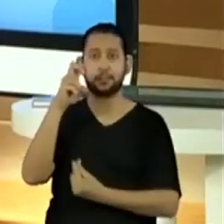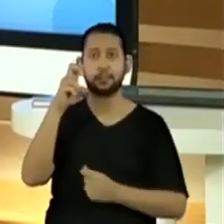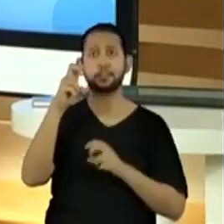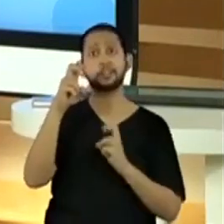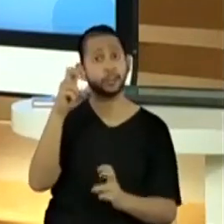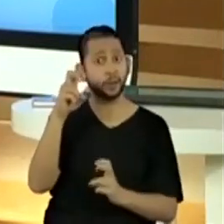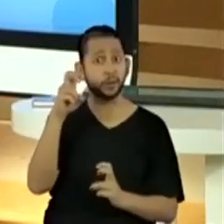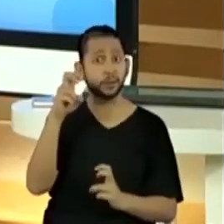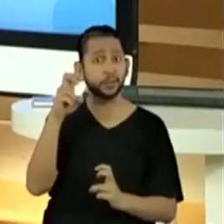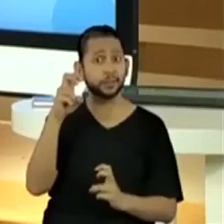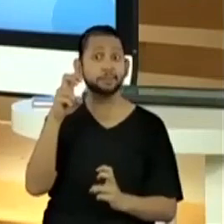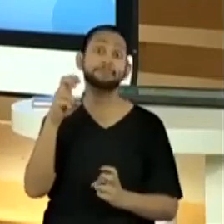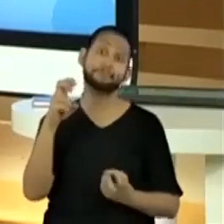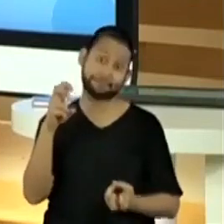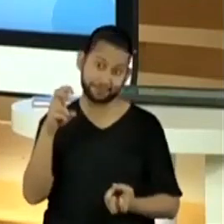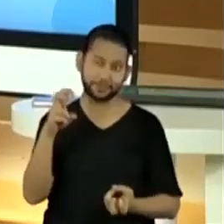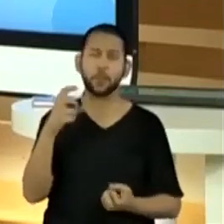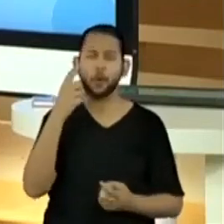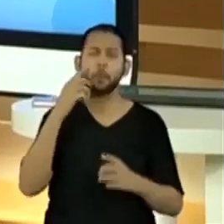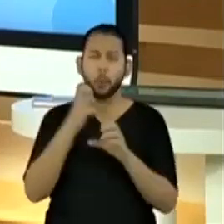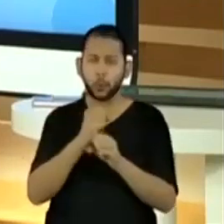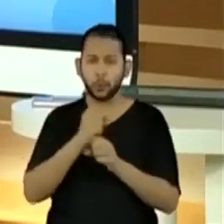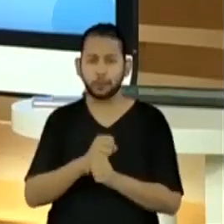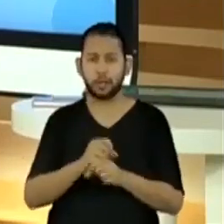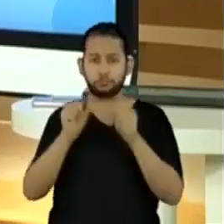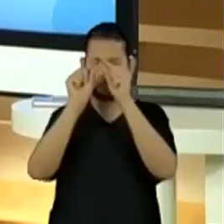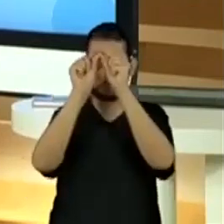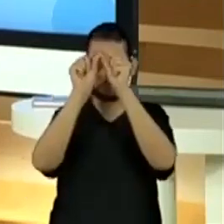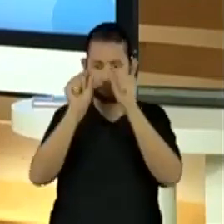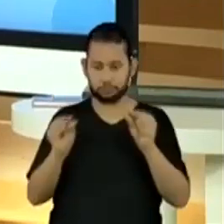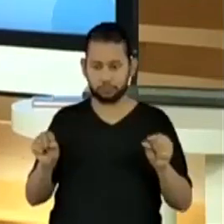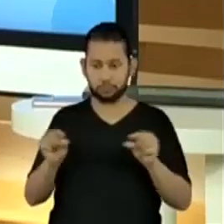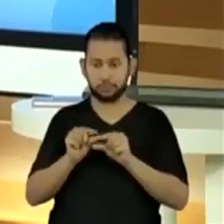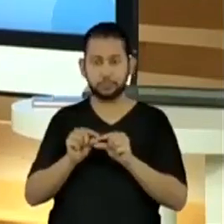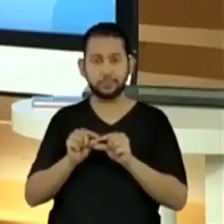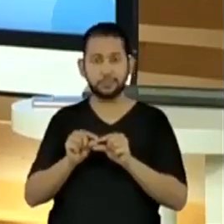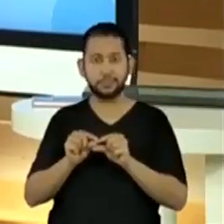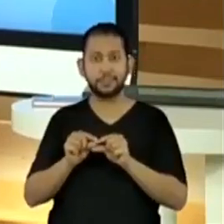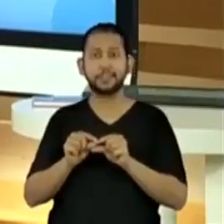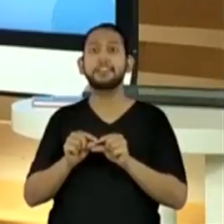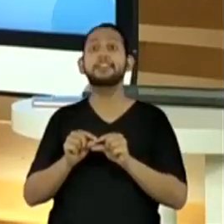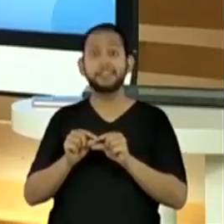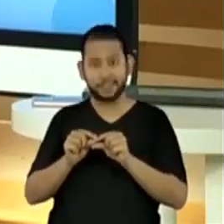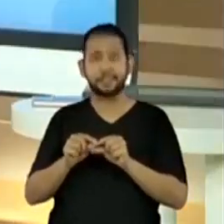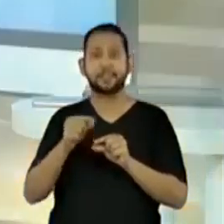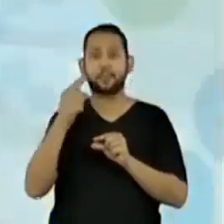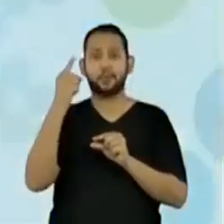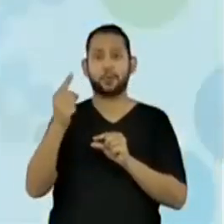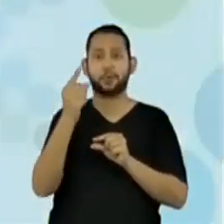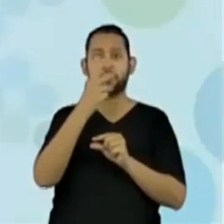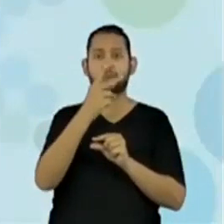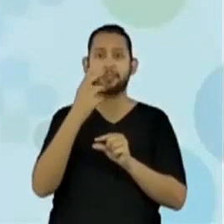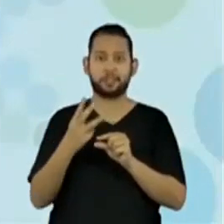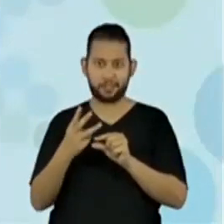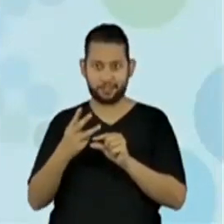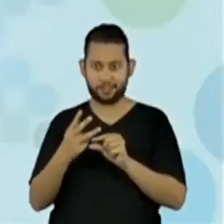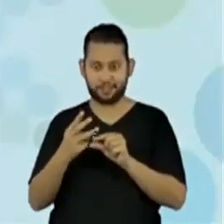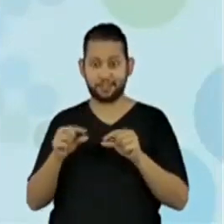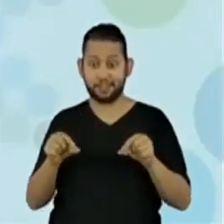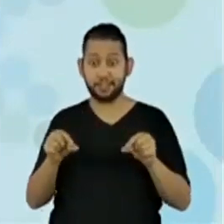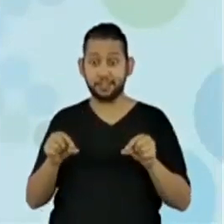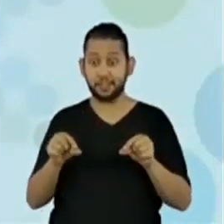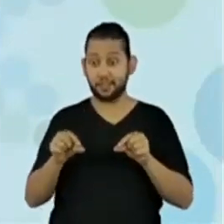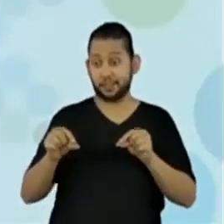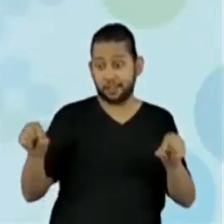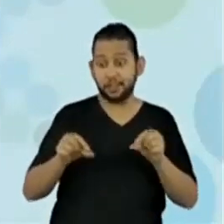2, 3, 4, 5, porque é uma aresta de cada pontinha, certo? Então, ó, são